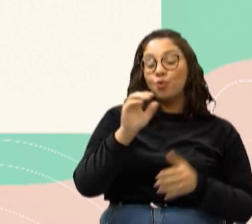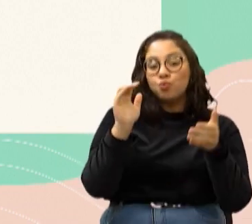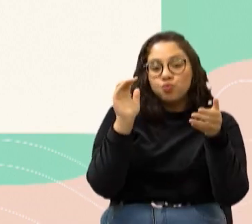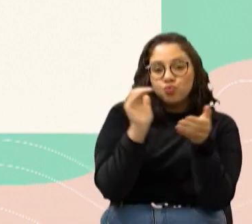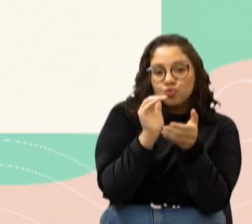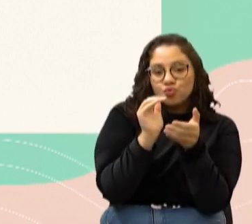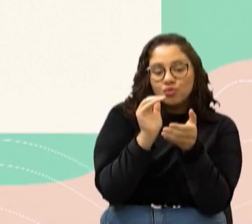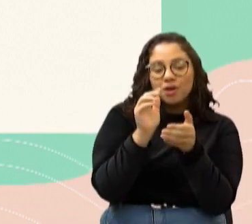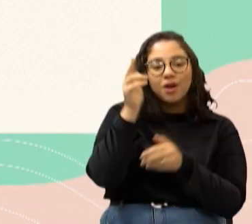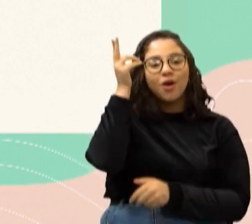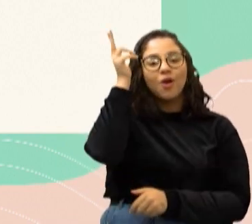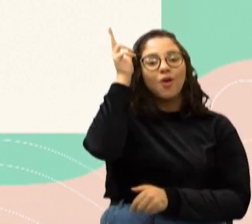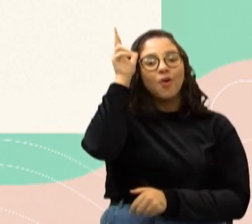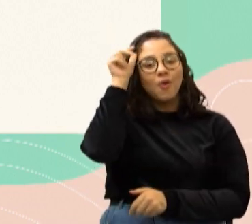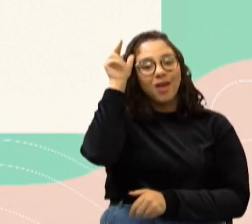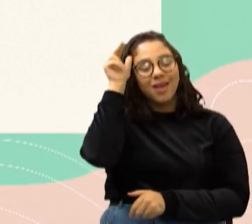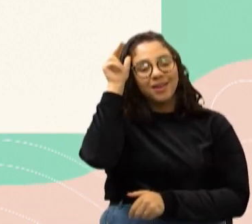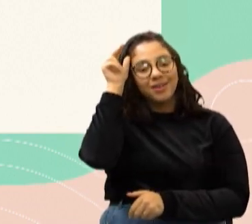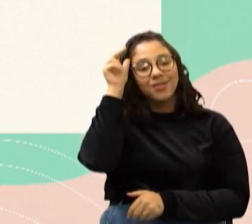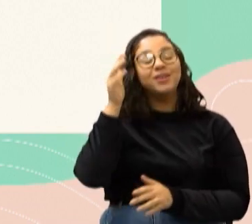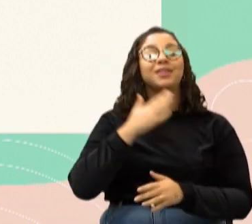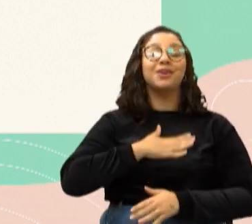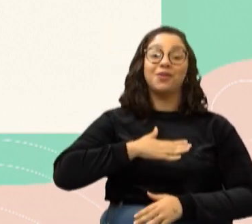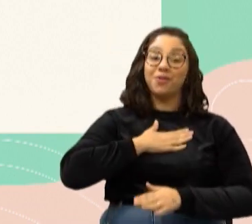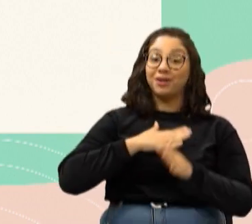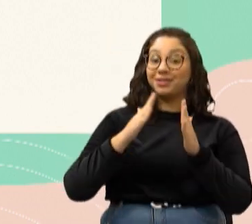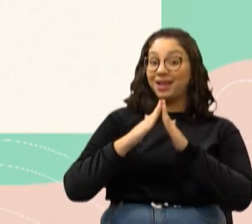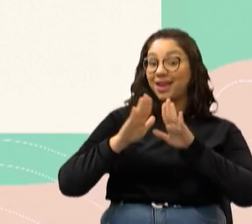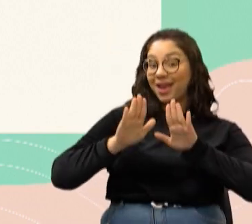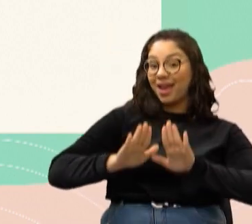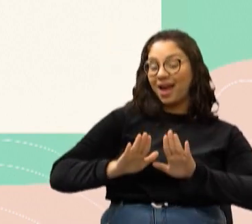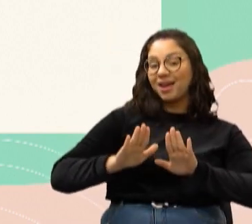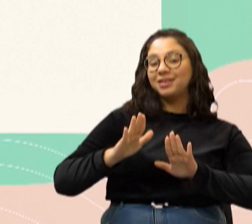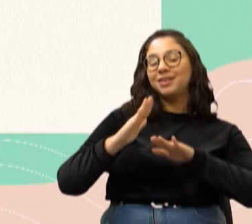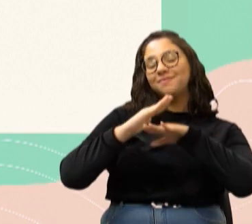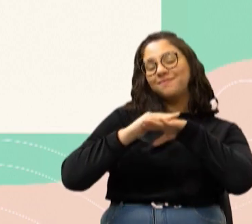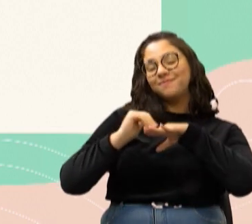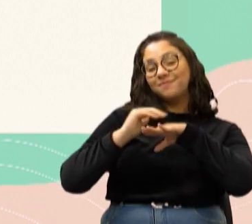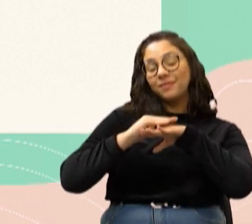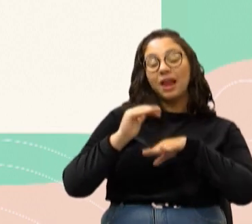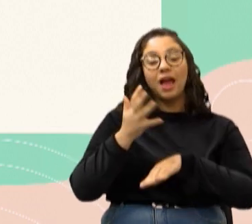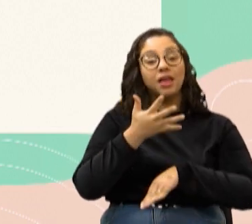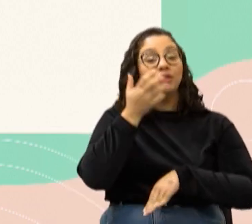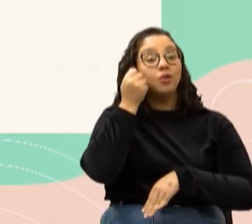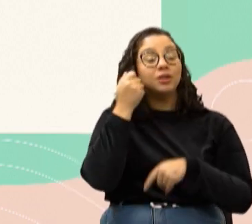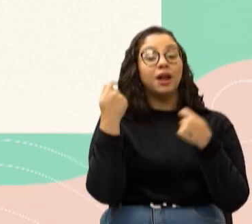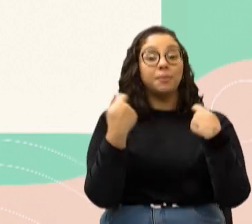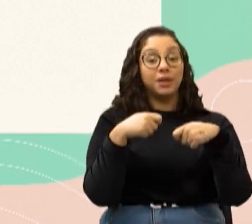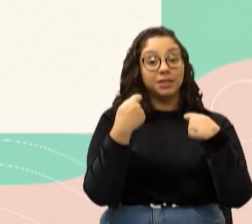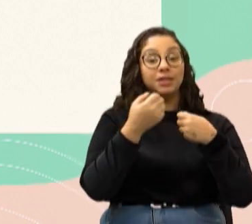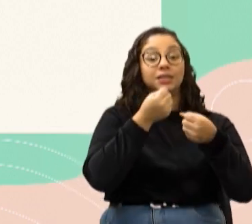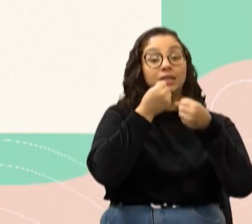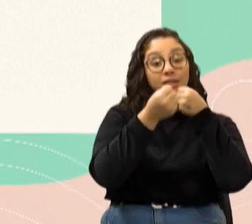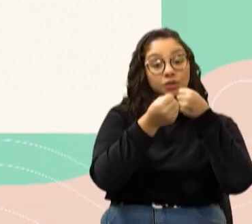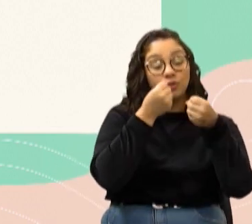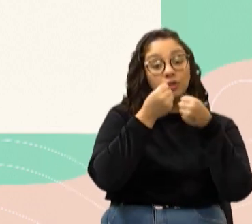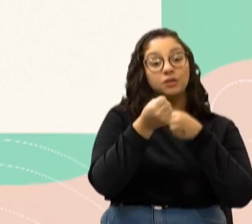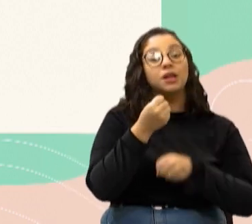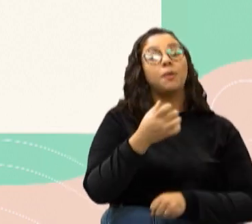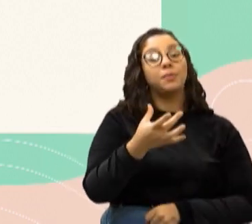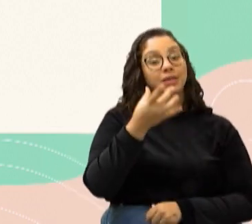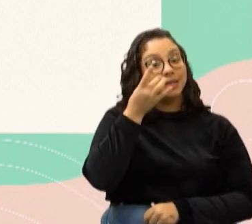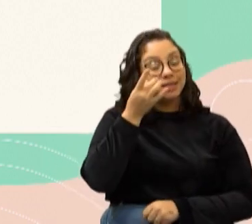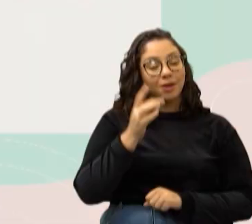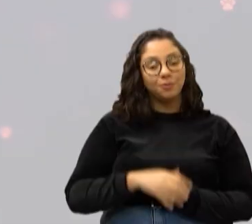um mini coelho, que ama ficar em casa e receber carinho. Para adotar, a pessoa terá que fazer uma